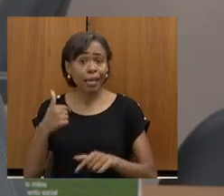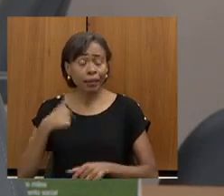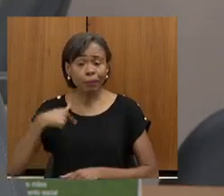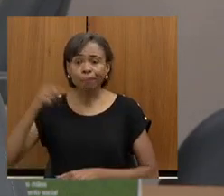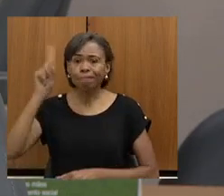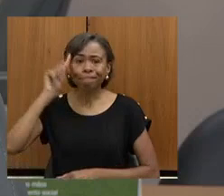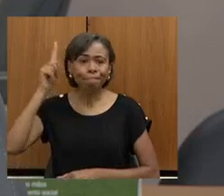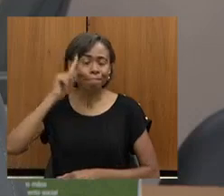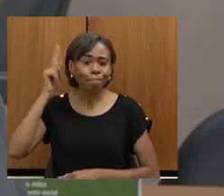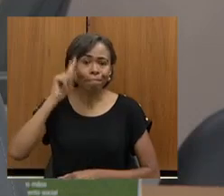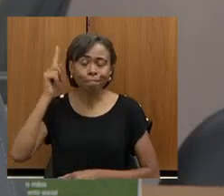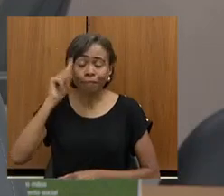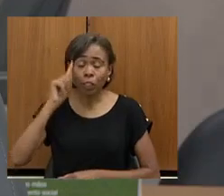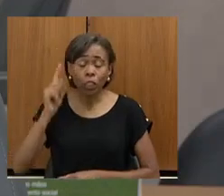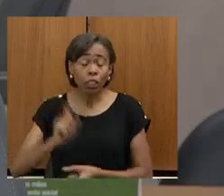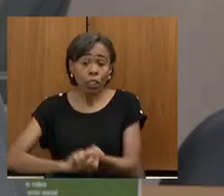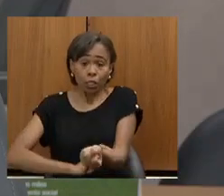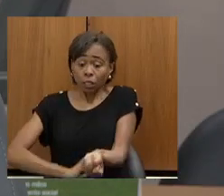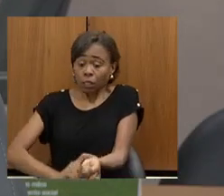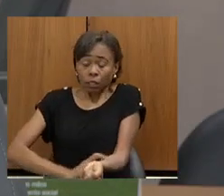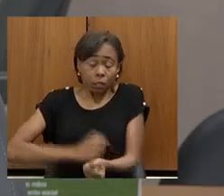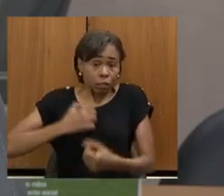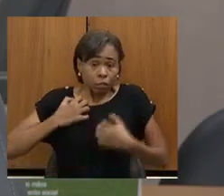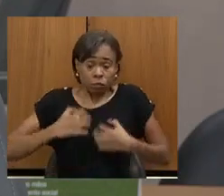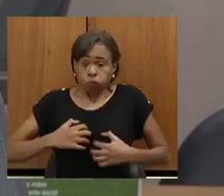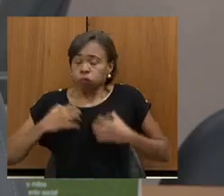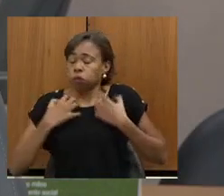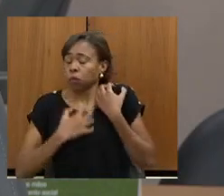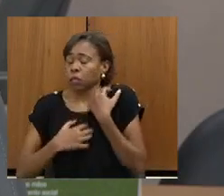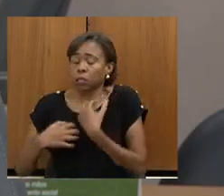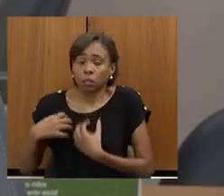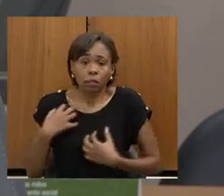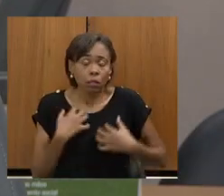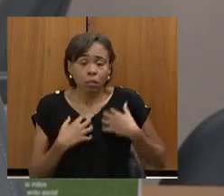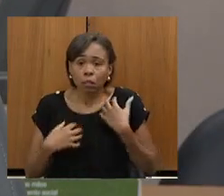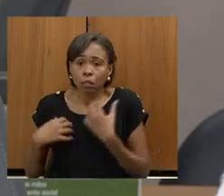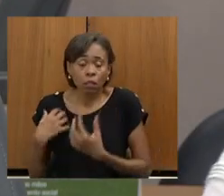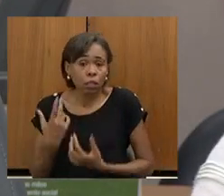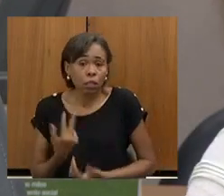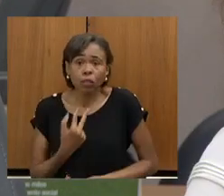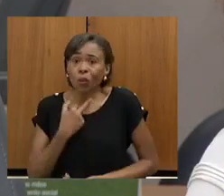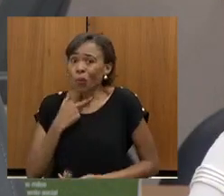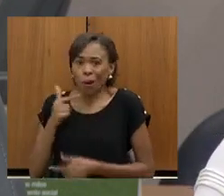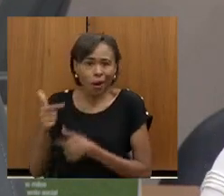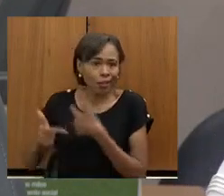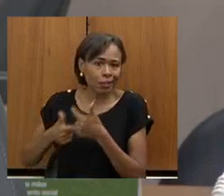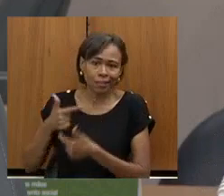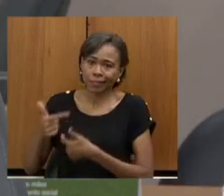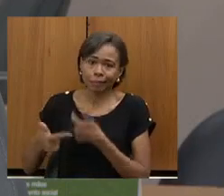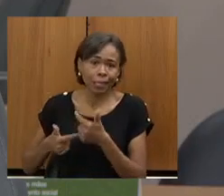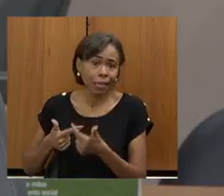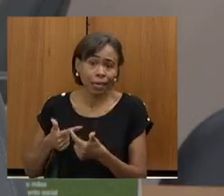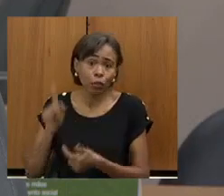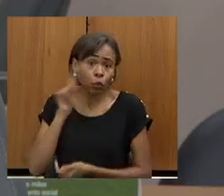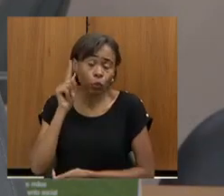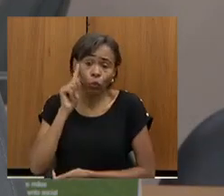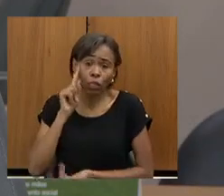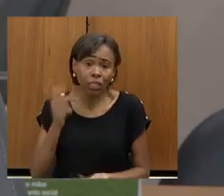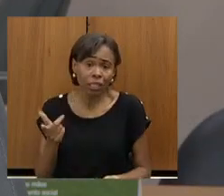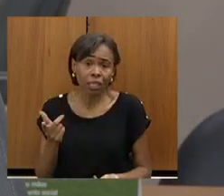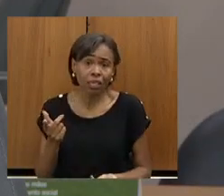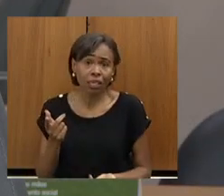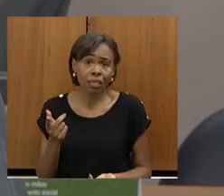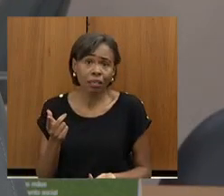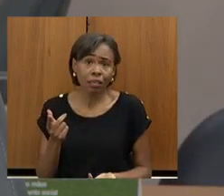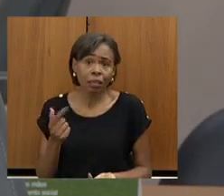dia enfrentando crises severas e sendo impossibilitada de estar trabalhando. Eu tento ir presencial e volto para